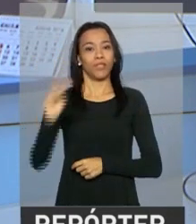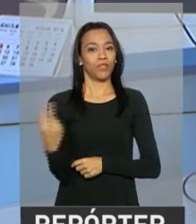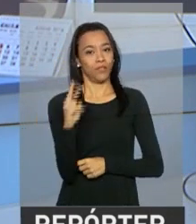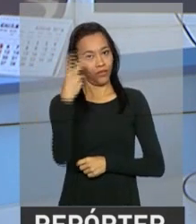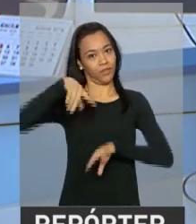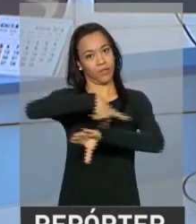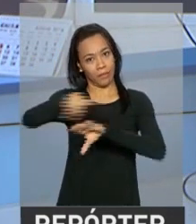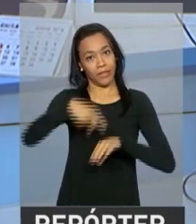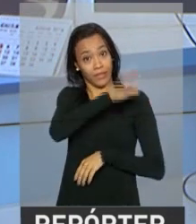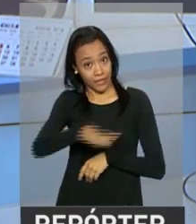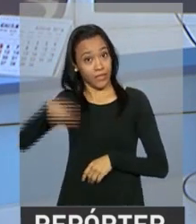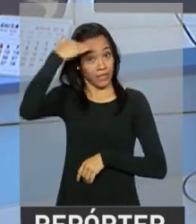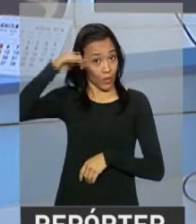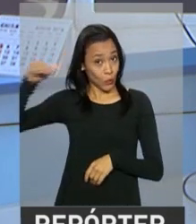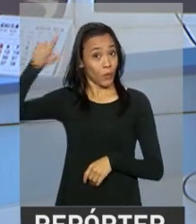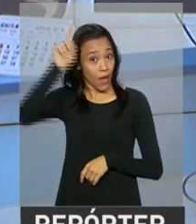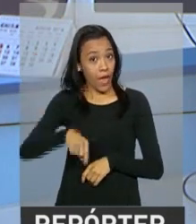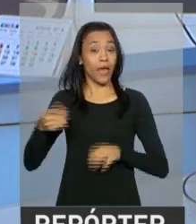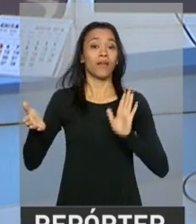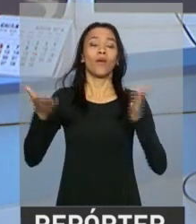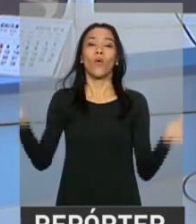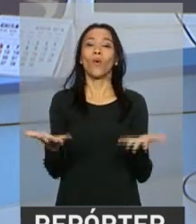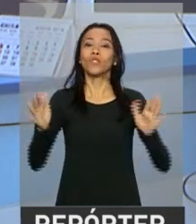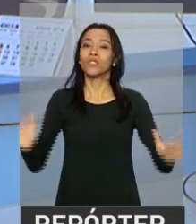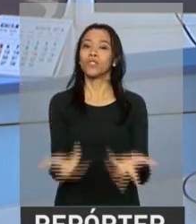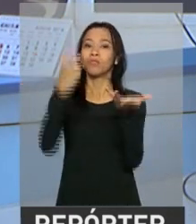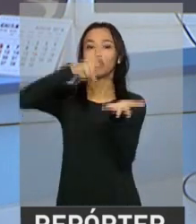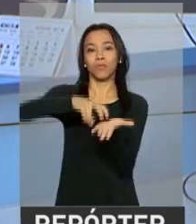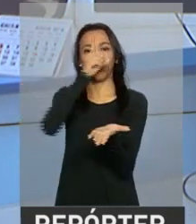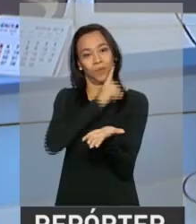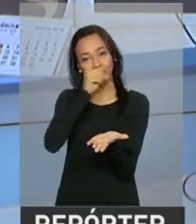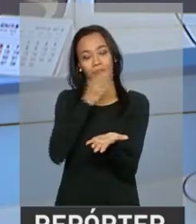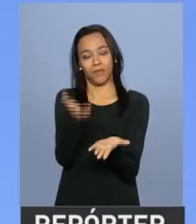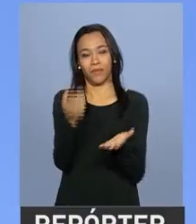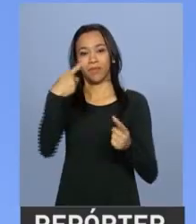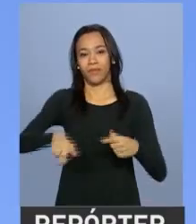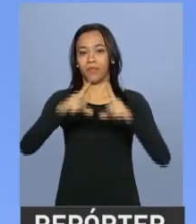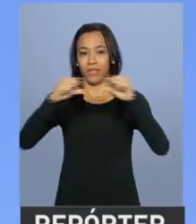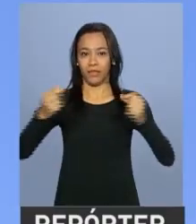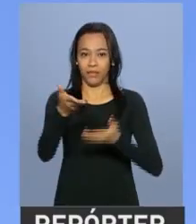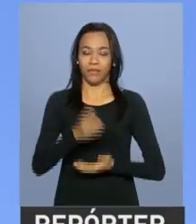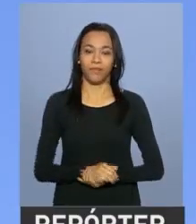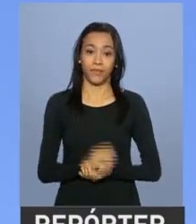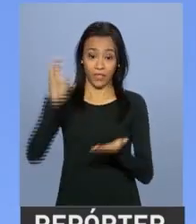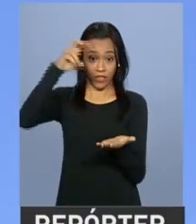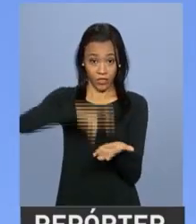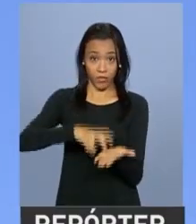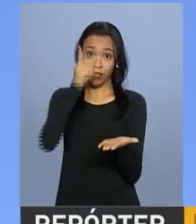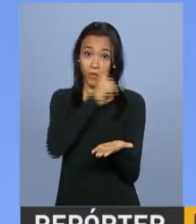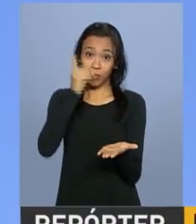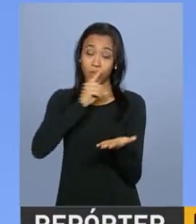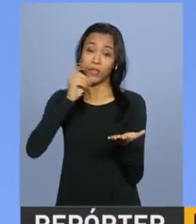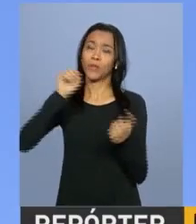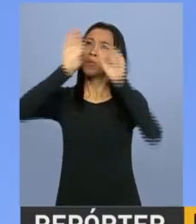e adultos. Propostas de uma cerimônia que marcou amanhã deste domingo em Brasília. Manhã de domingo com